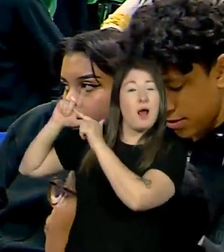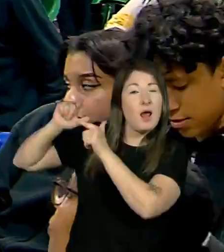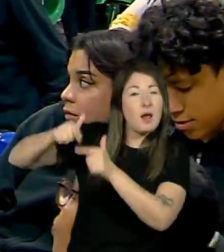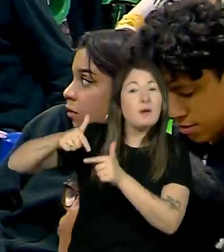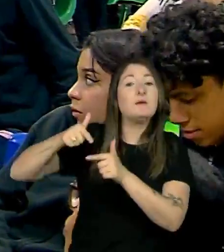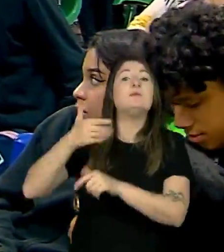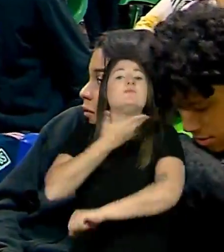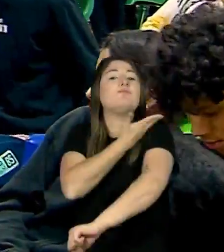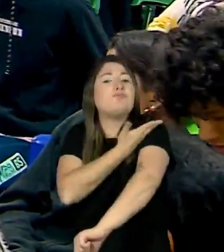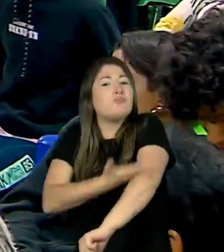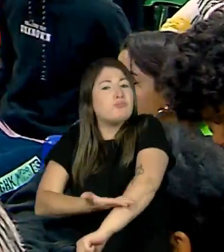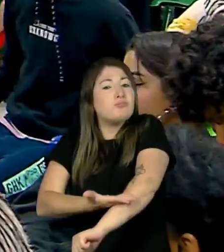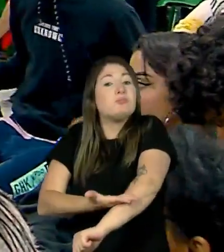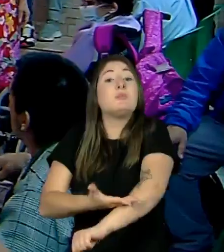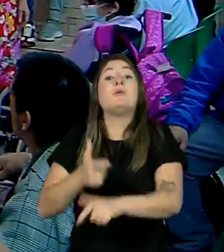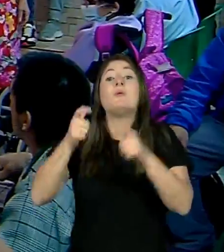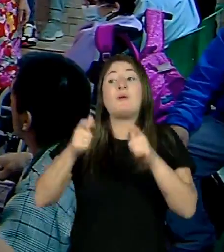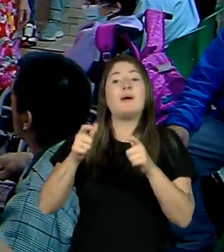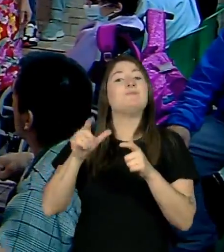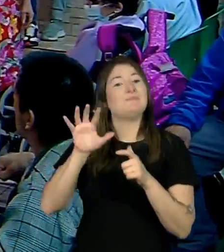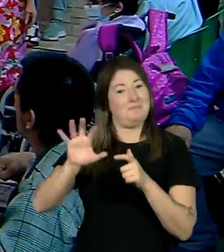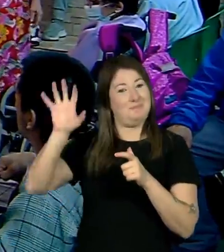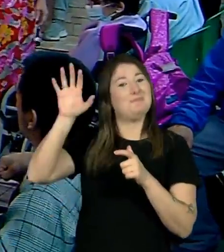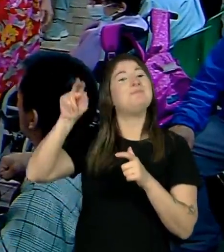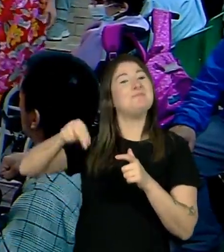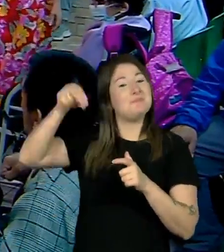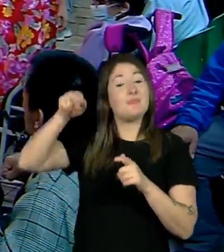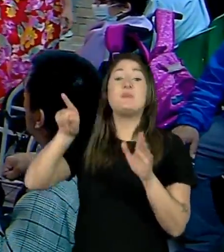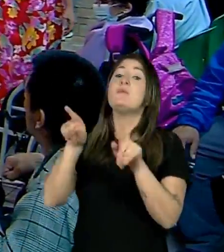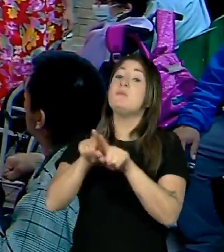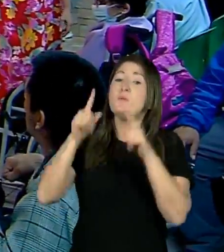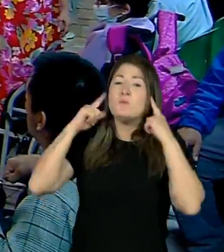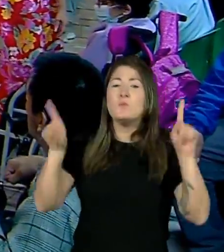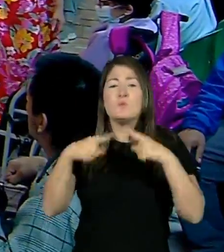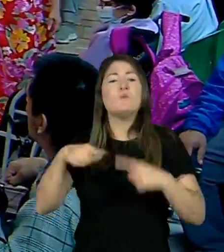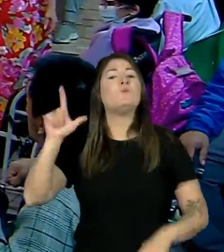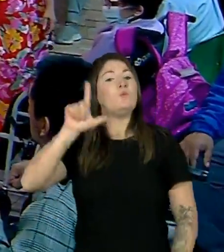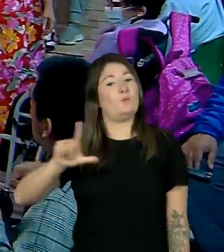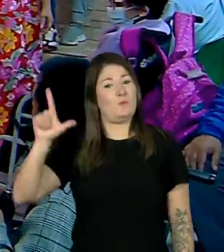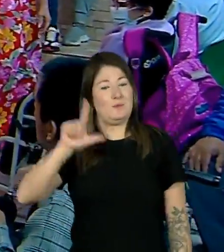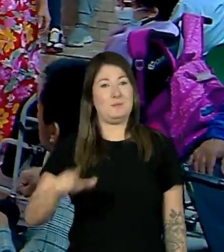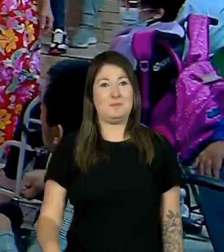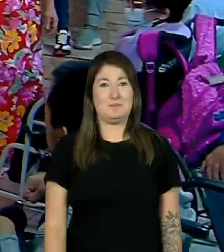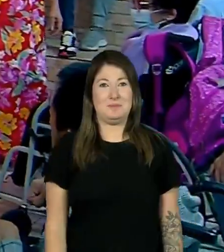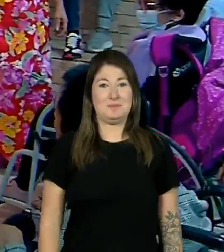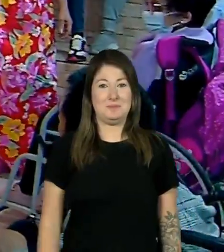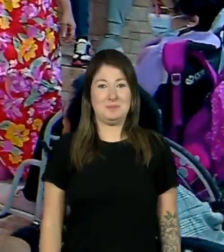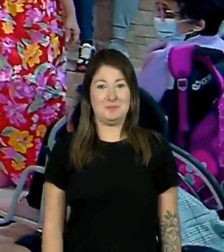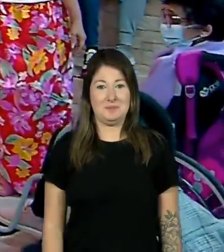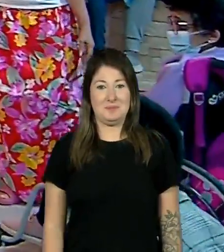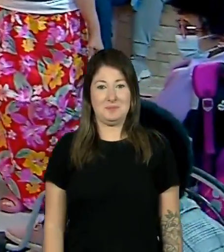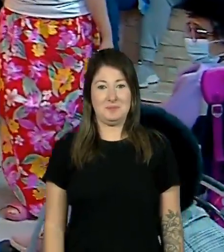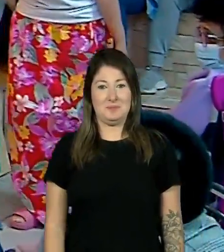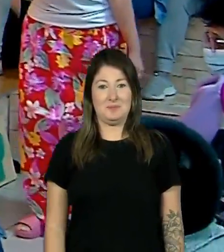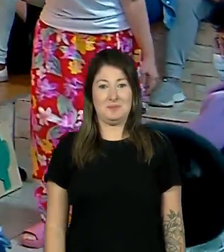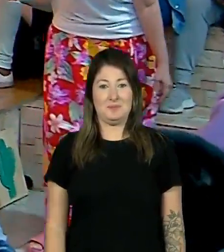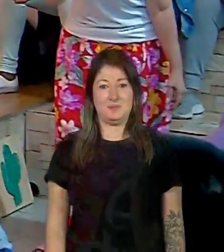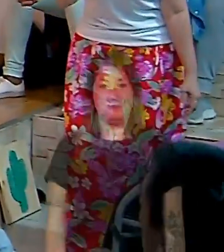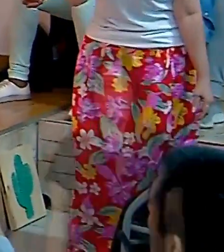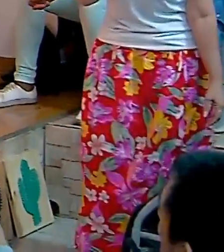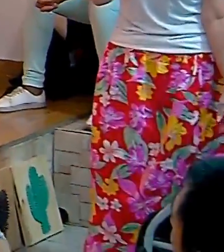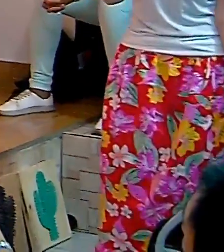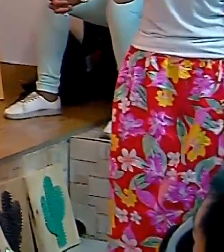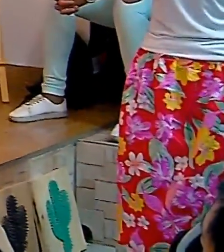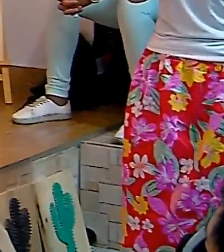dessa região, incluindo música e literatura. É a parte que gente cabe nesse latifúndio, é